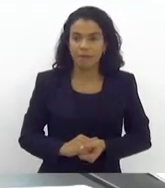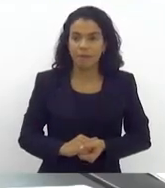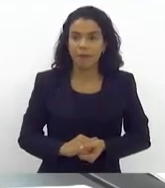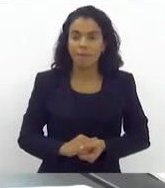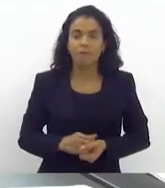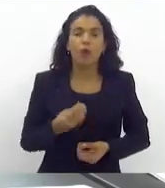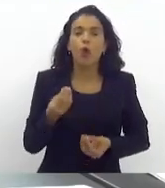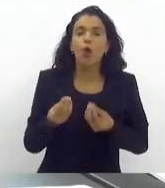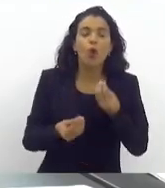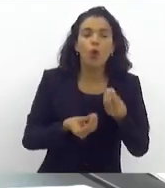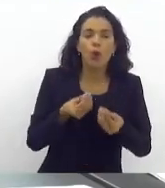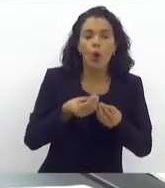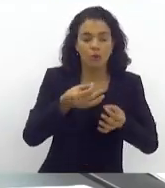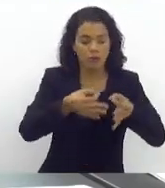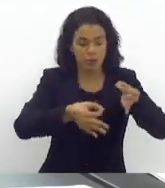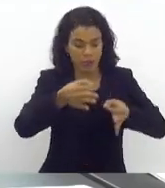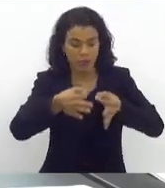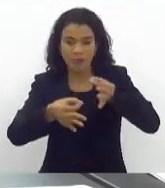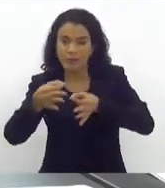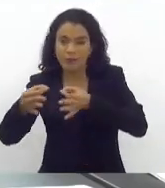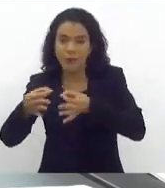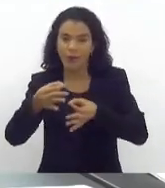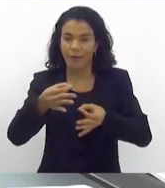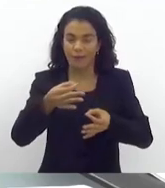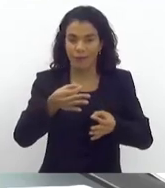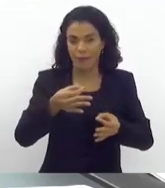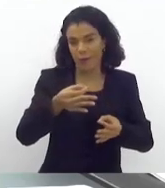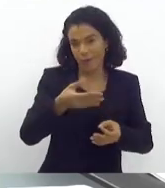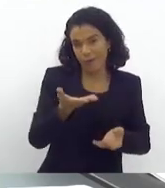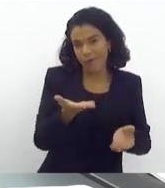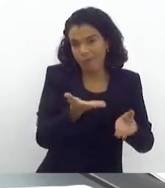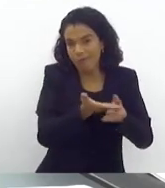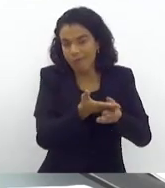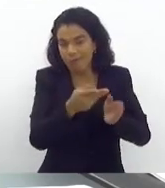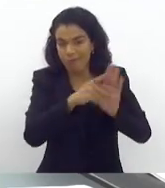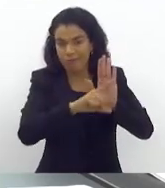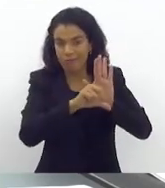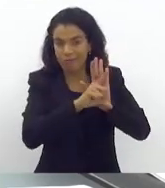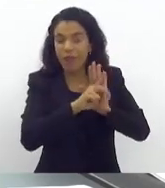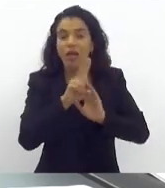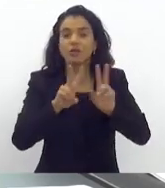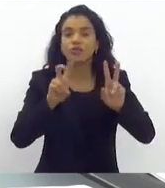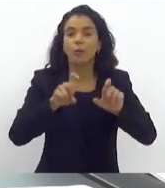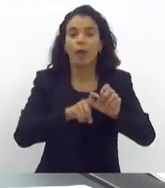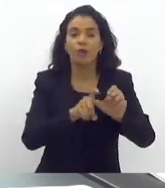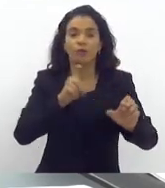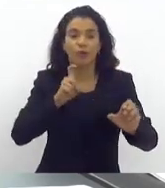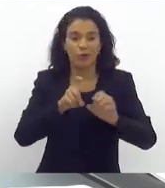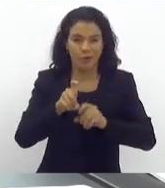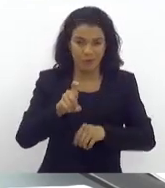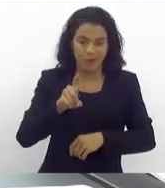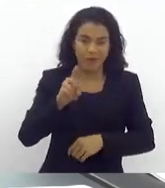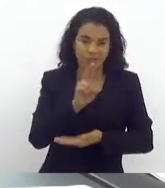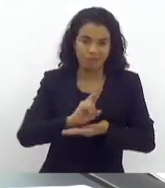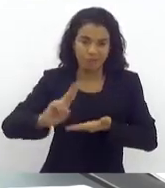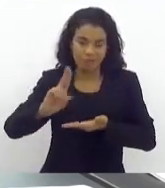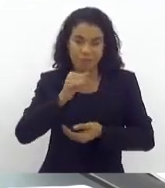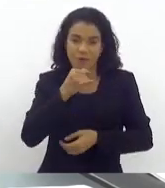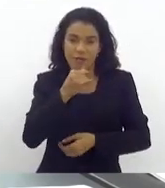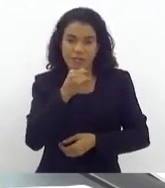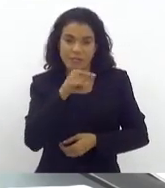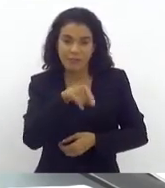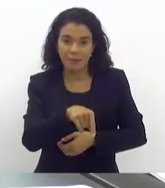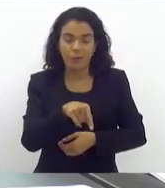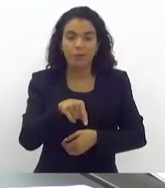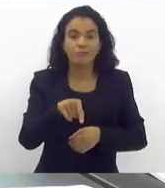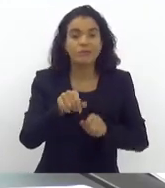como tem que tramitar um projeto desse, com relação à autonomia universitária. Se partir do parlamento um projeto dessa